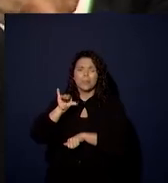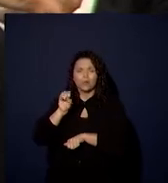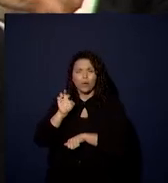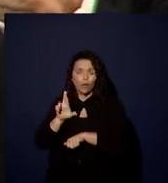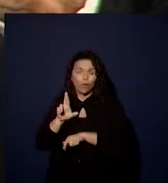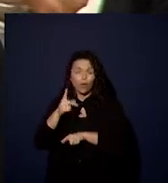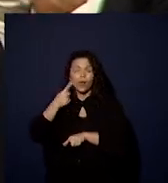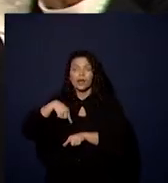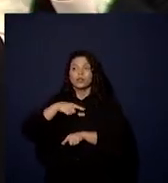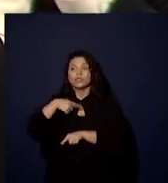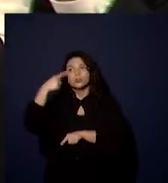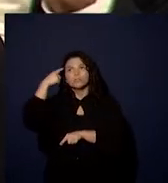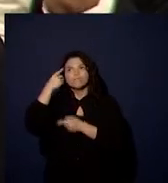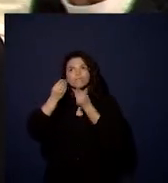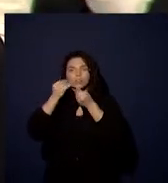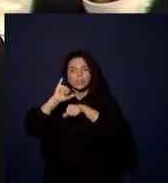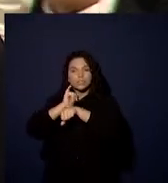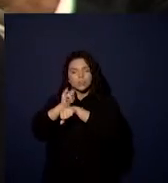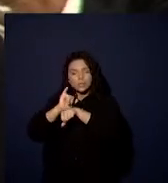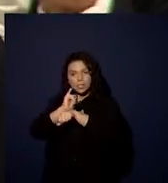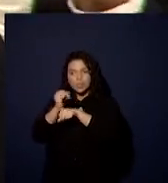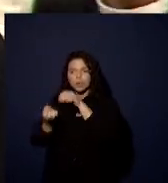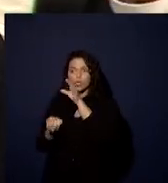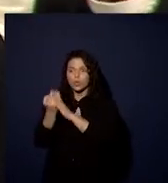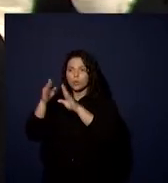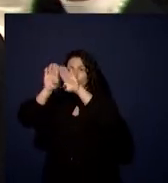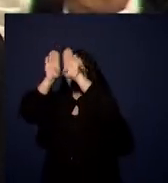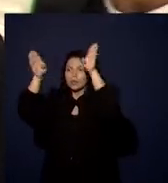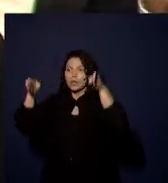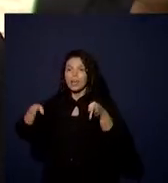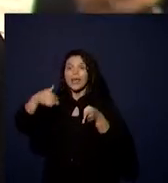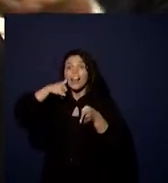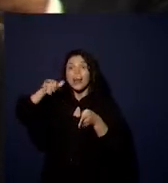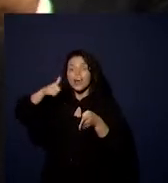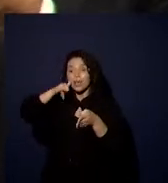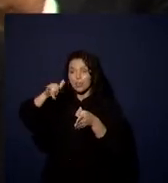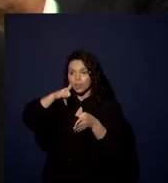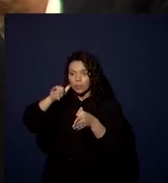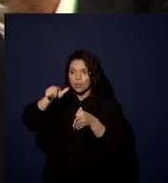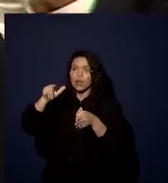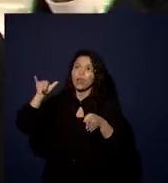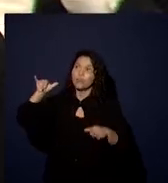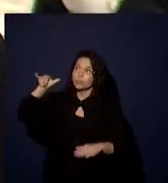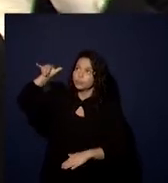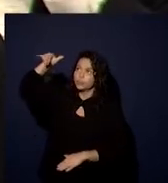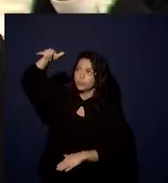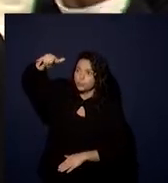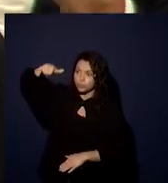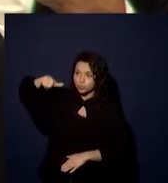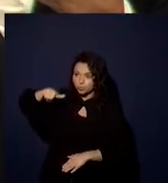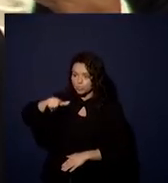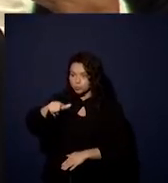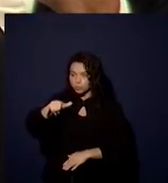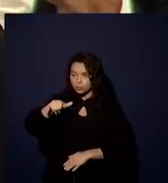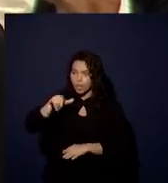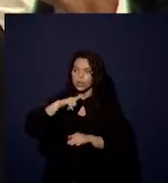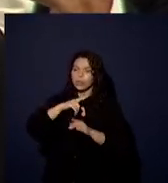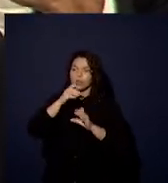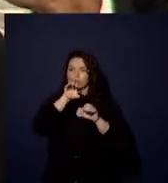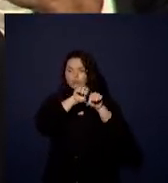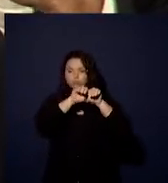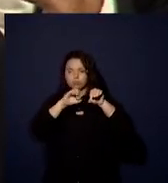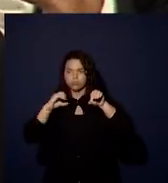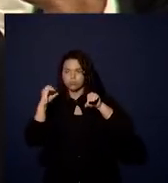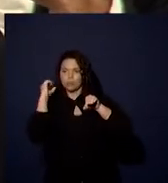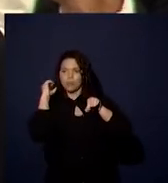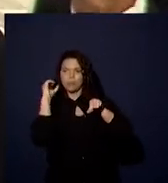Finger uma instalação de energia elétrica quando o avião chega você já conecta um a gente tem um contrato de venda de energia